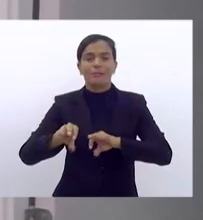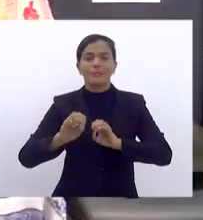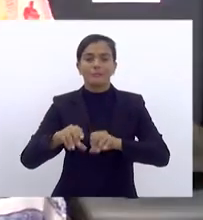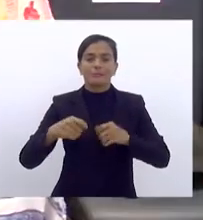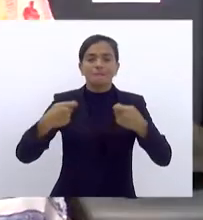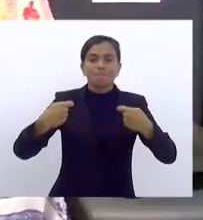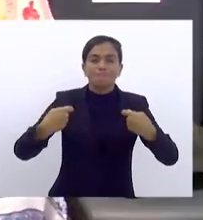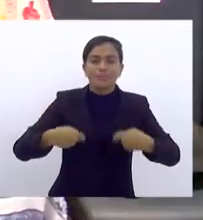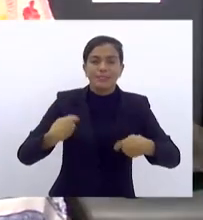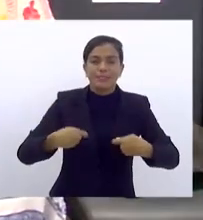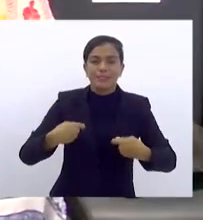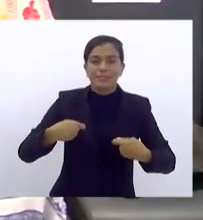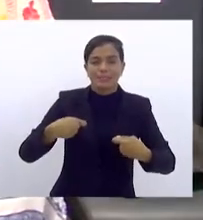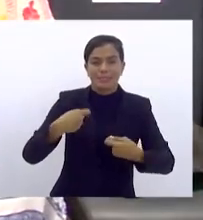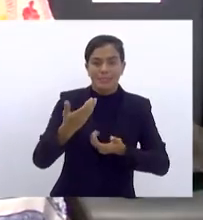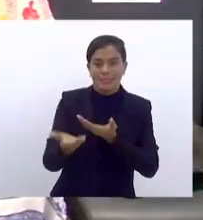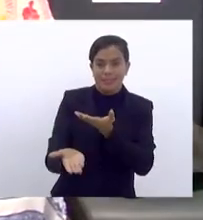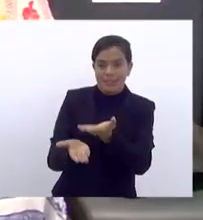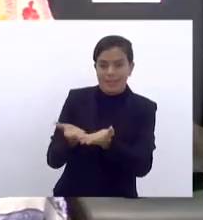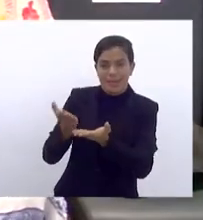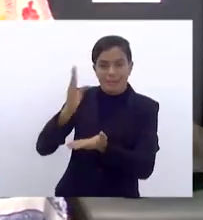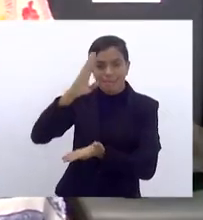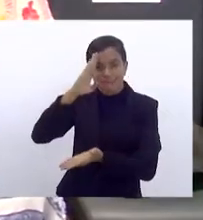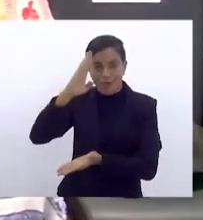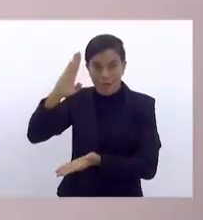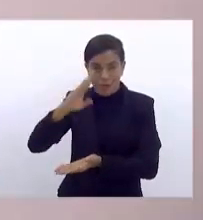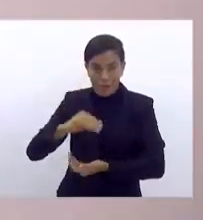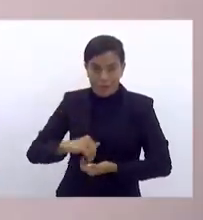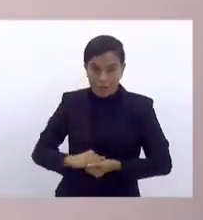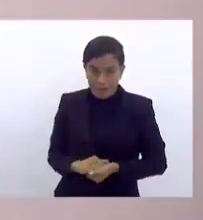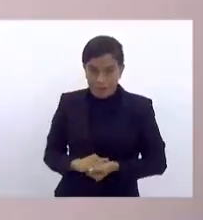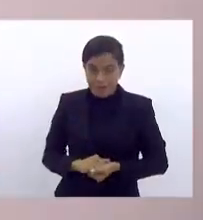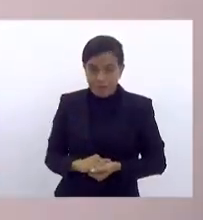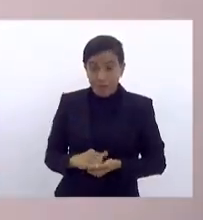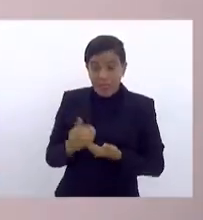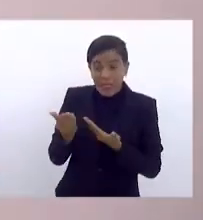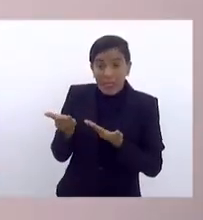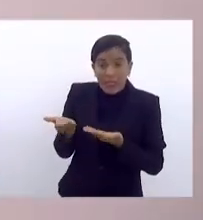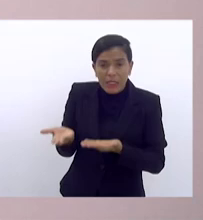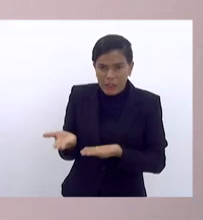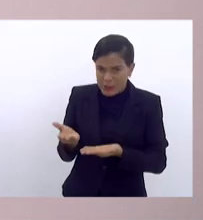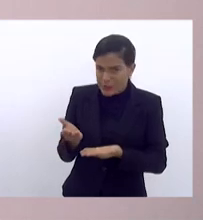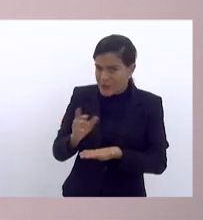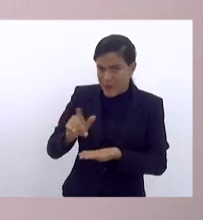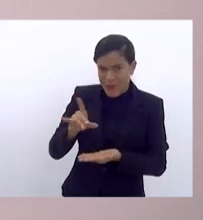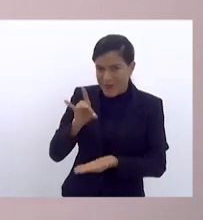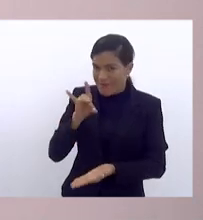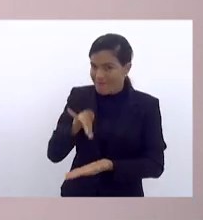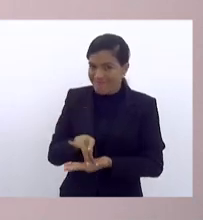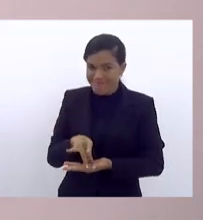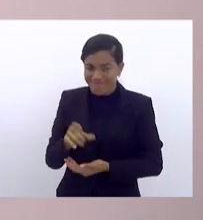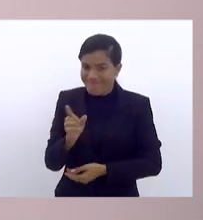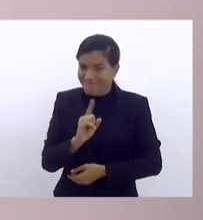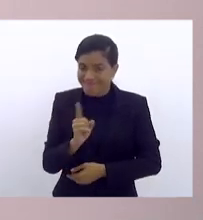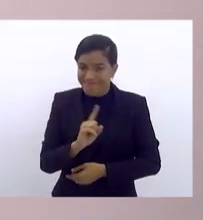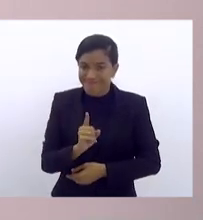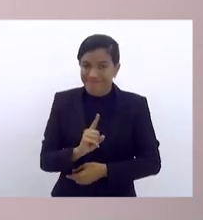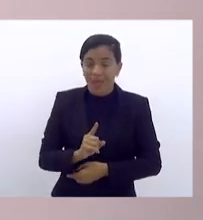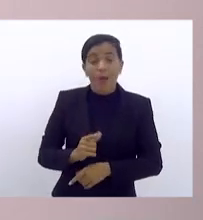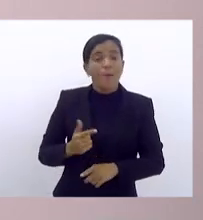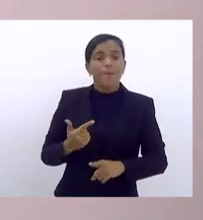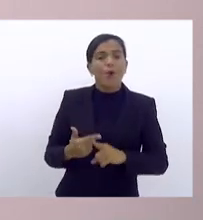fato tratada com prioridade e isso não tem sido uma realidade a esse